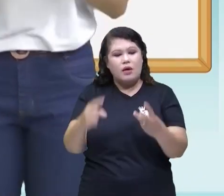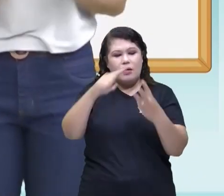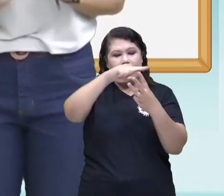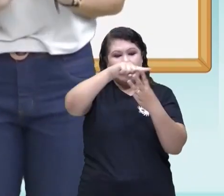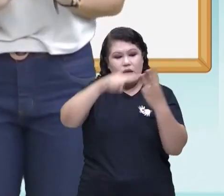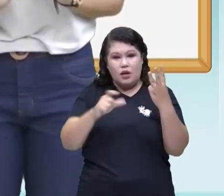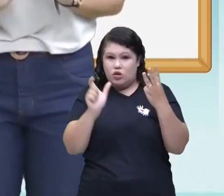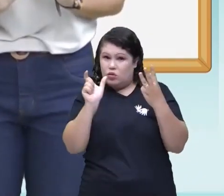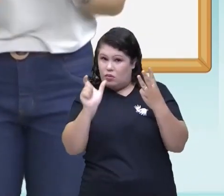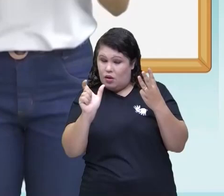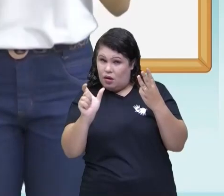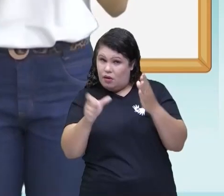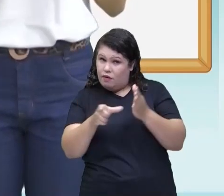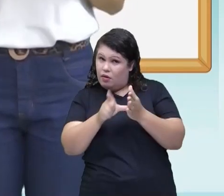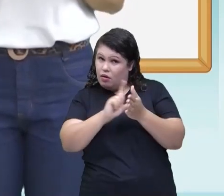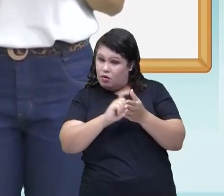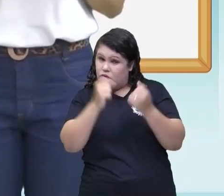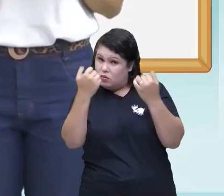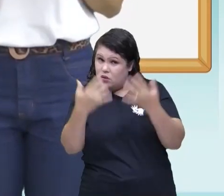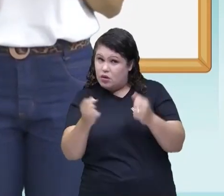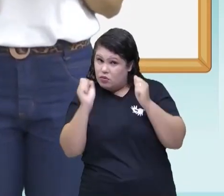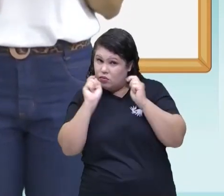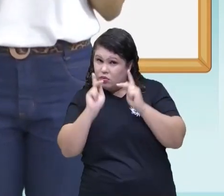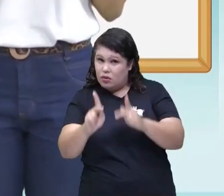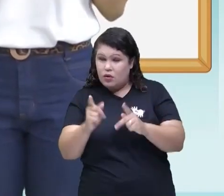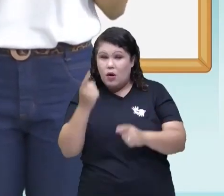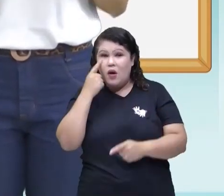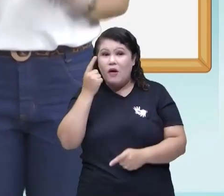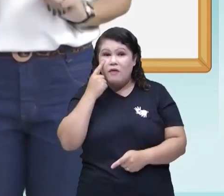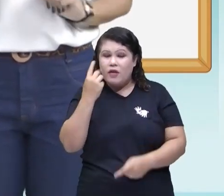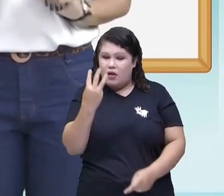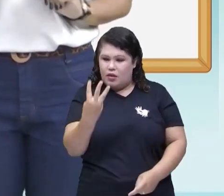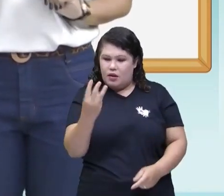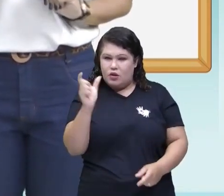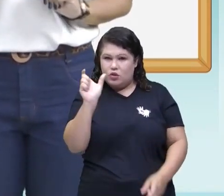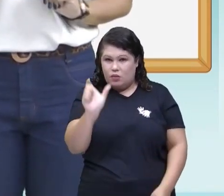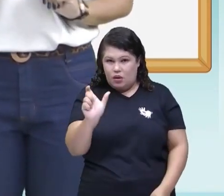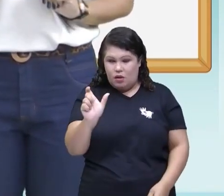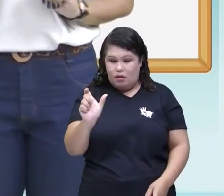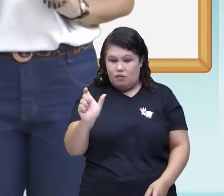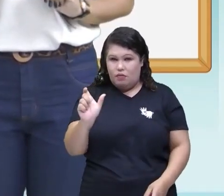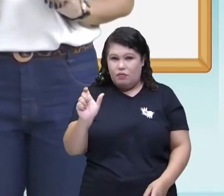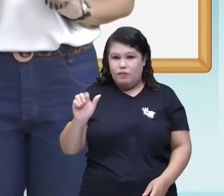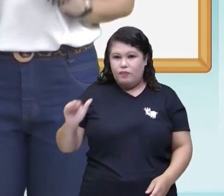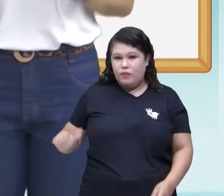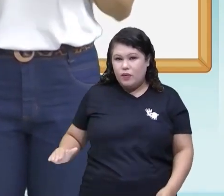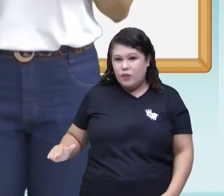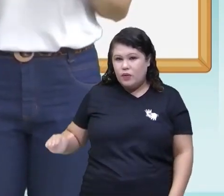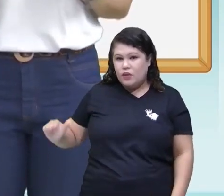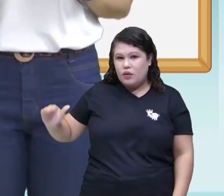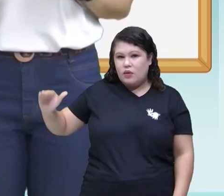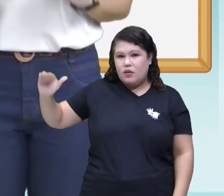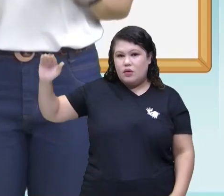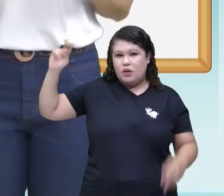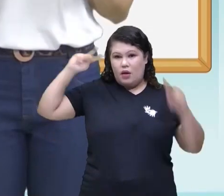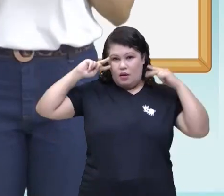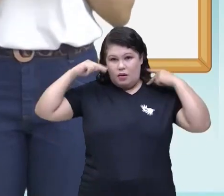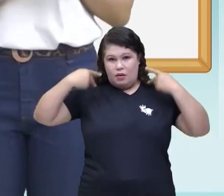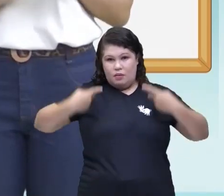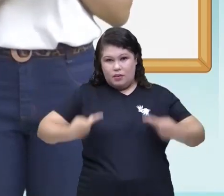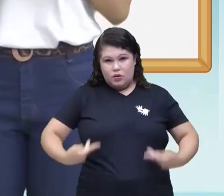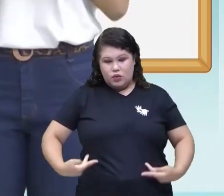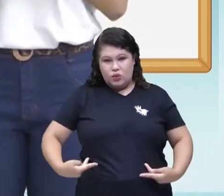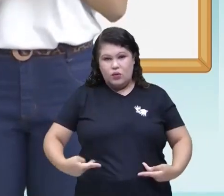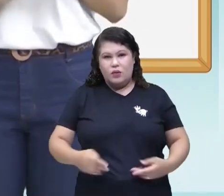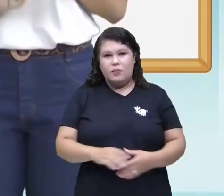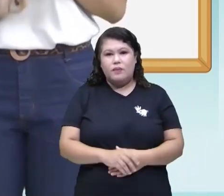Já estão preparados? Então vamos lá agora olhar as 3 fases do nosso desenvolvimento humano usando a palavra